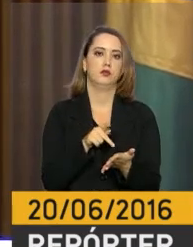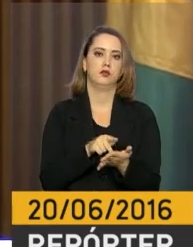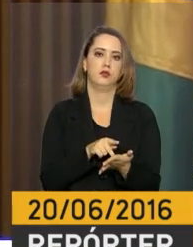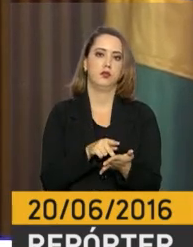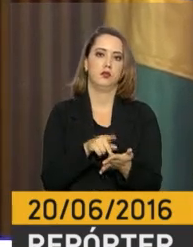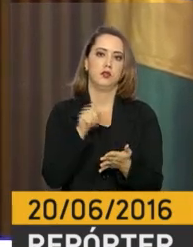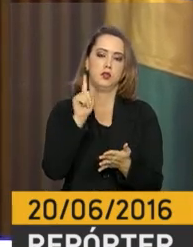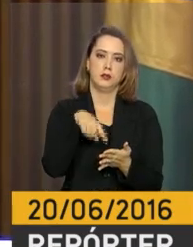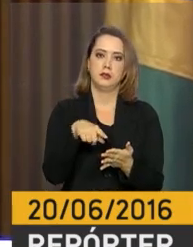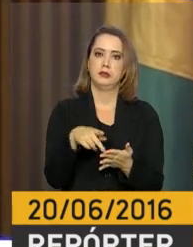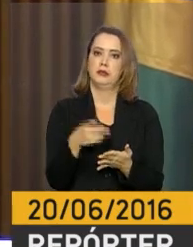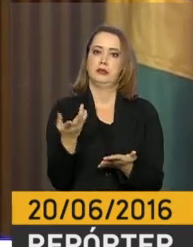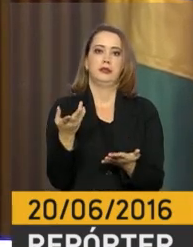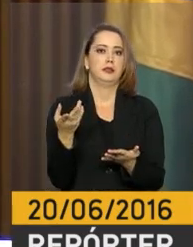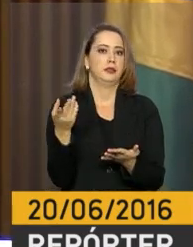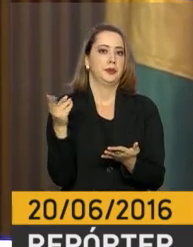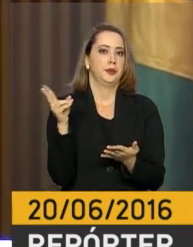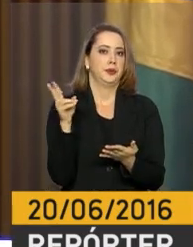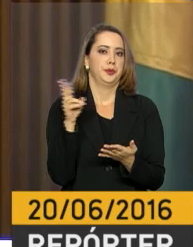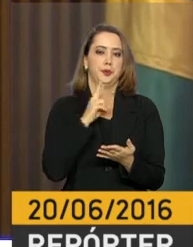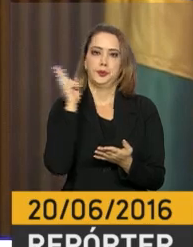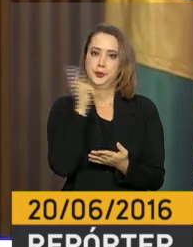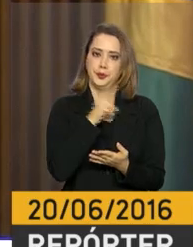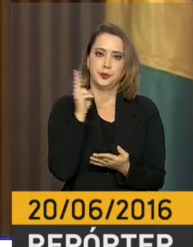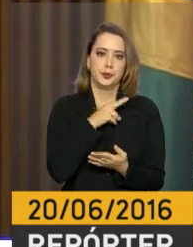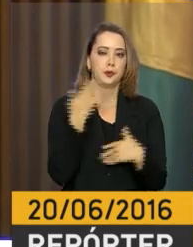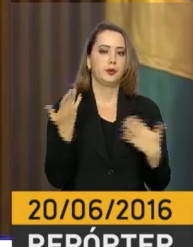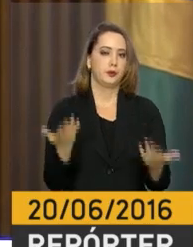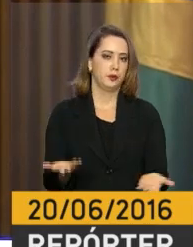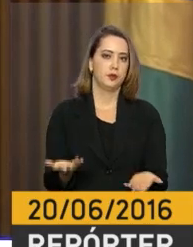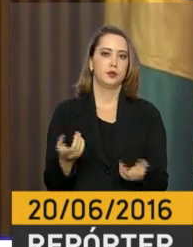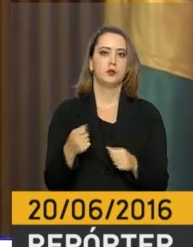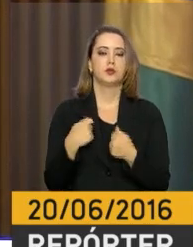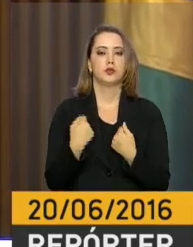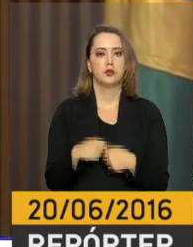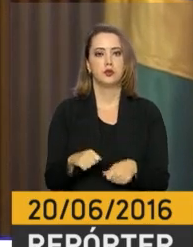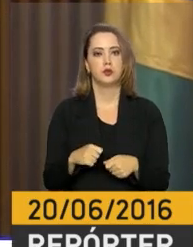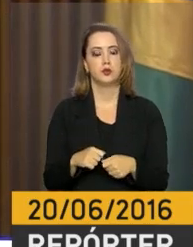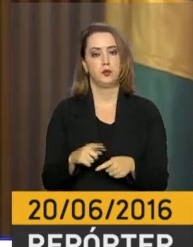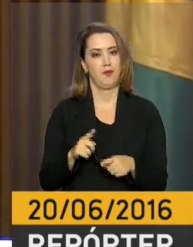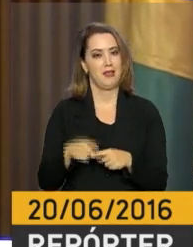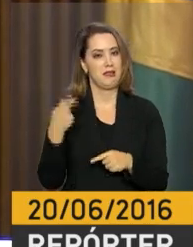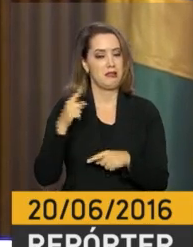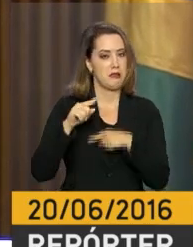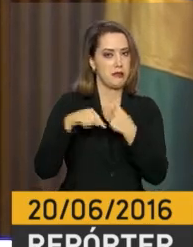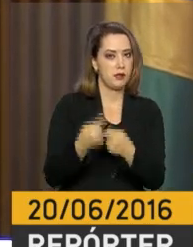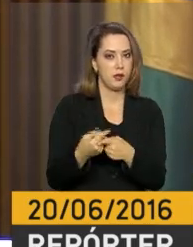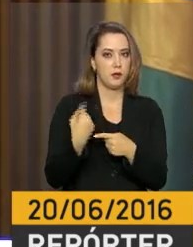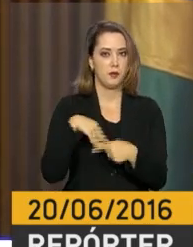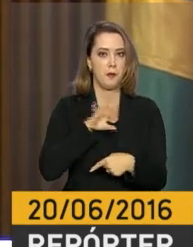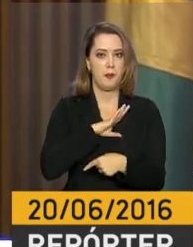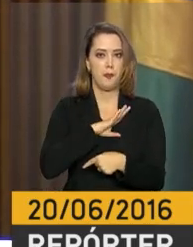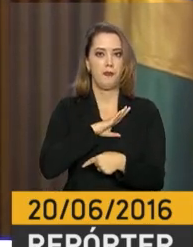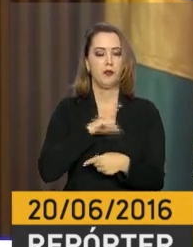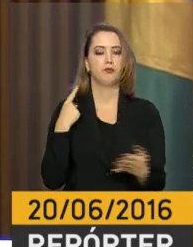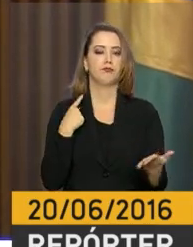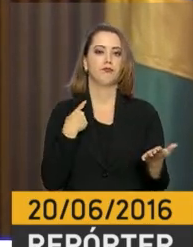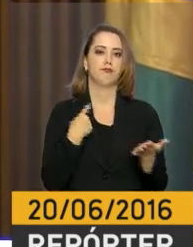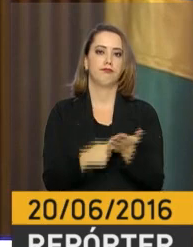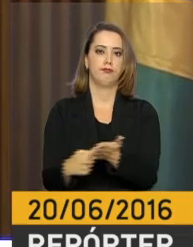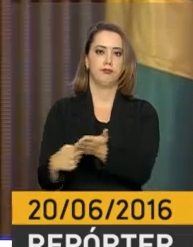uma situação emergencial nós estamos fazendo isto em caráter emergencial para depois nós consolidarmos